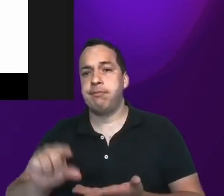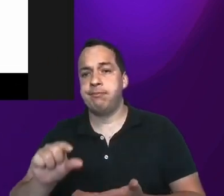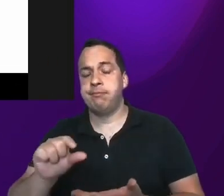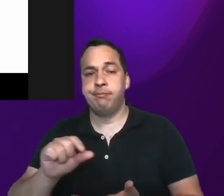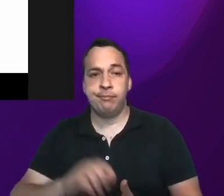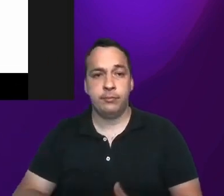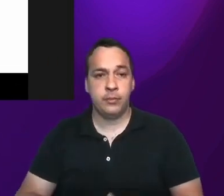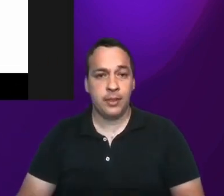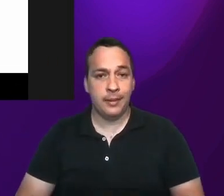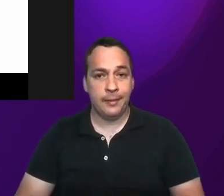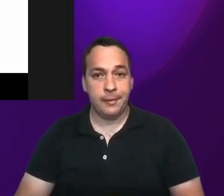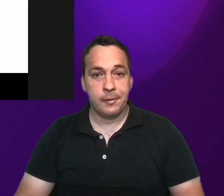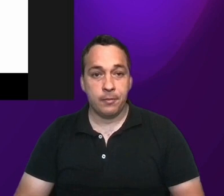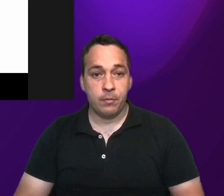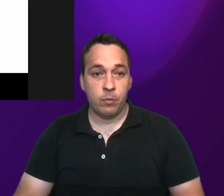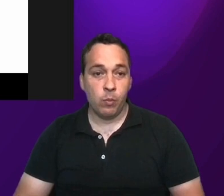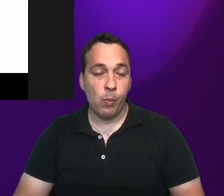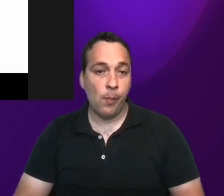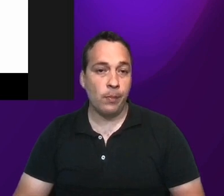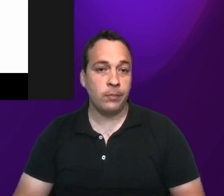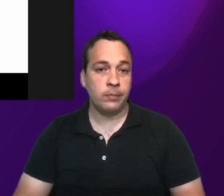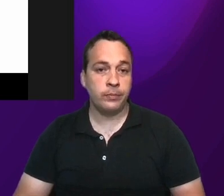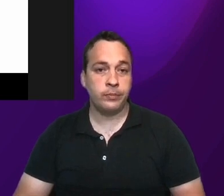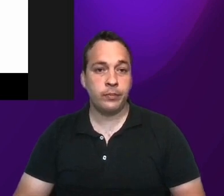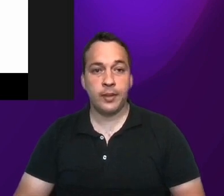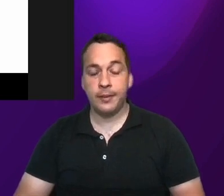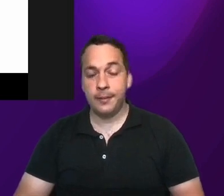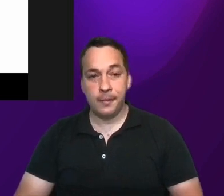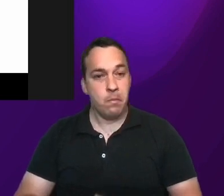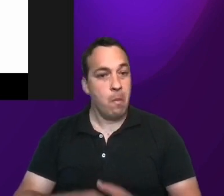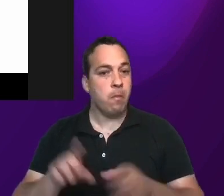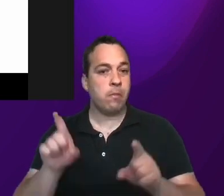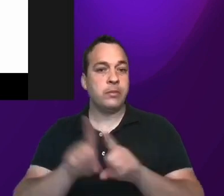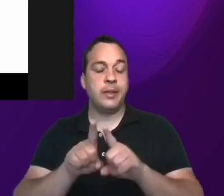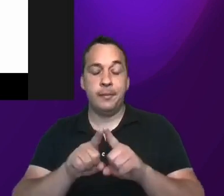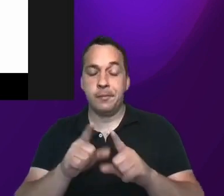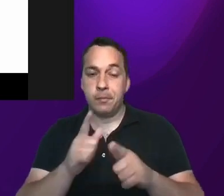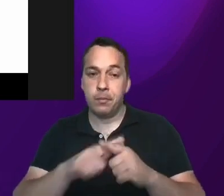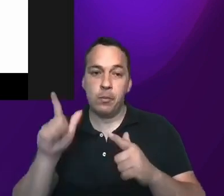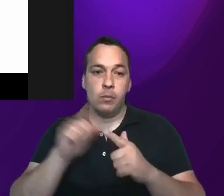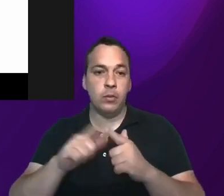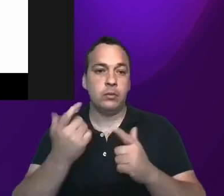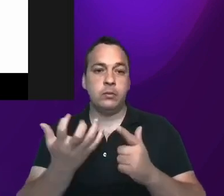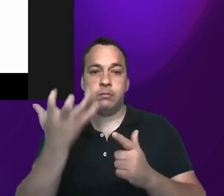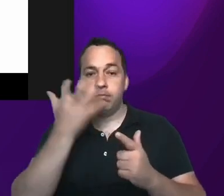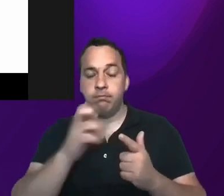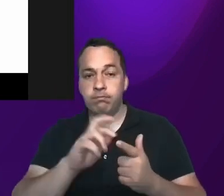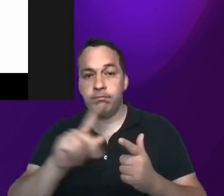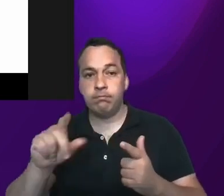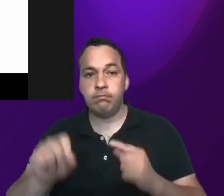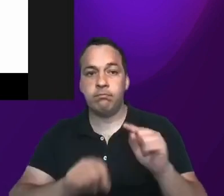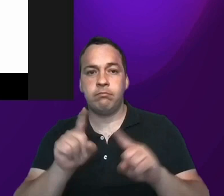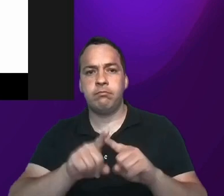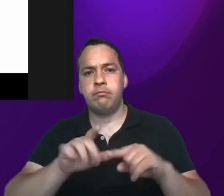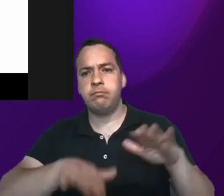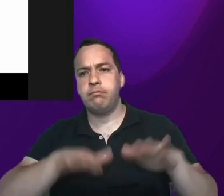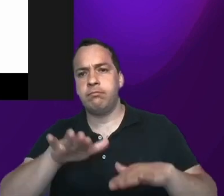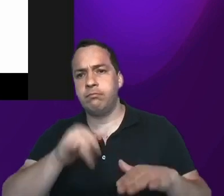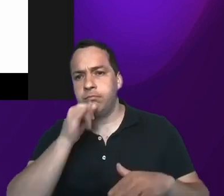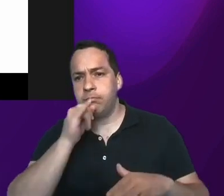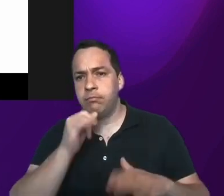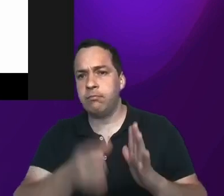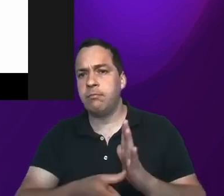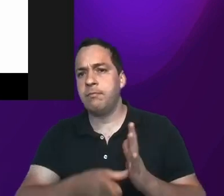várias são as complicações dessa hipotensão durante a diálise, né? A gente sabe que frequentemente a diálise é terminada mais